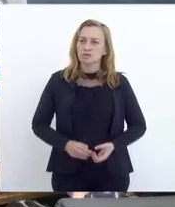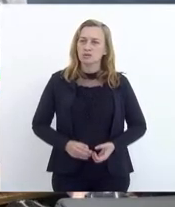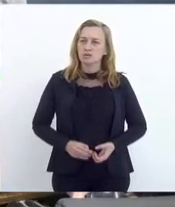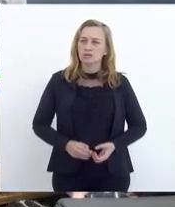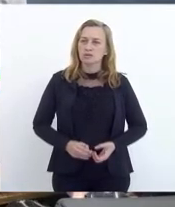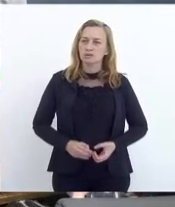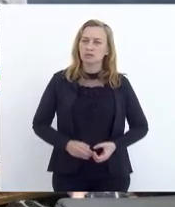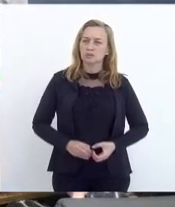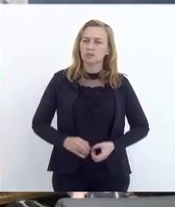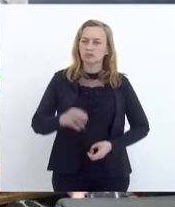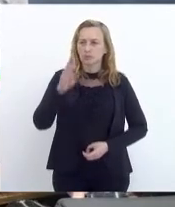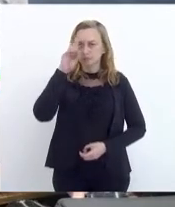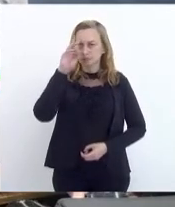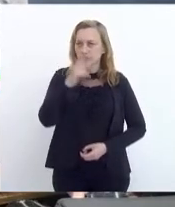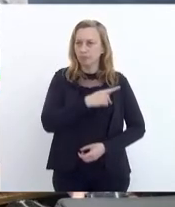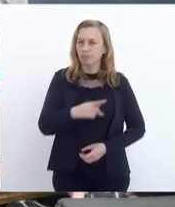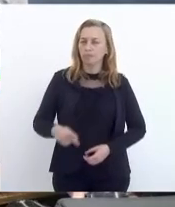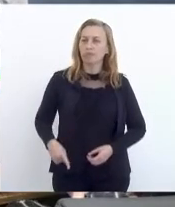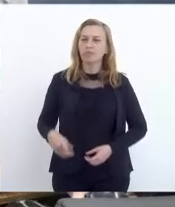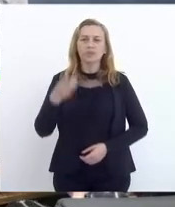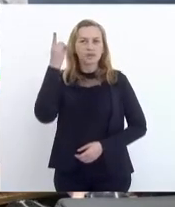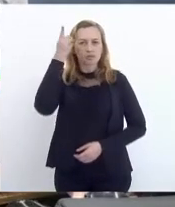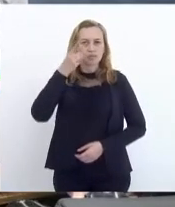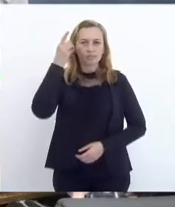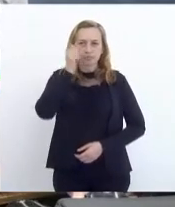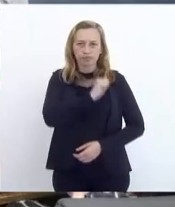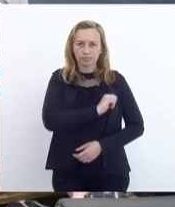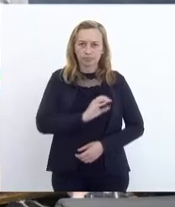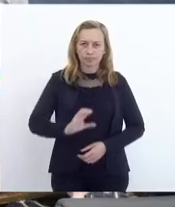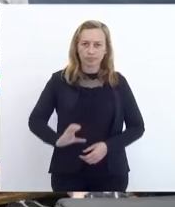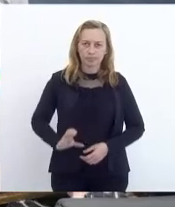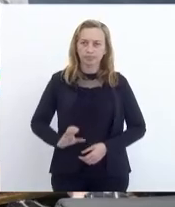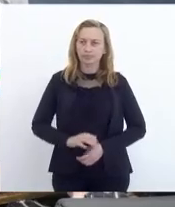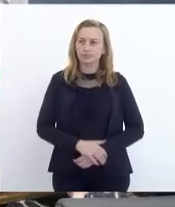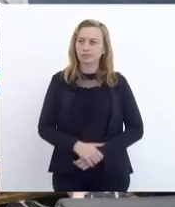Senhor presidente, deputado André Siciliano,